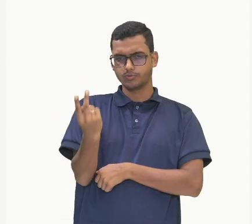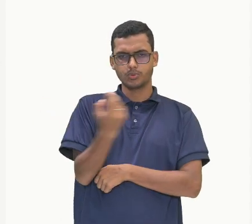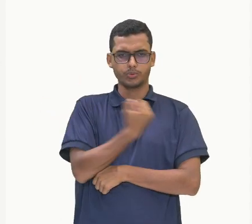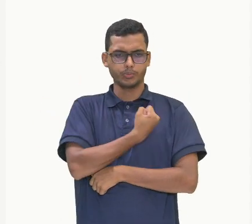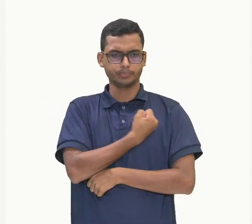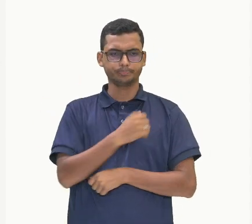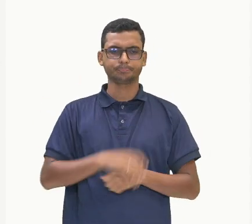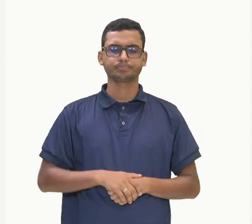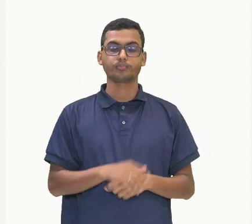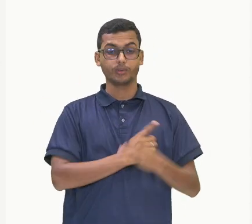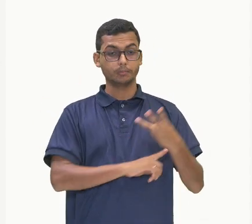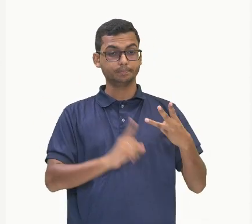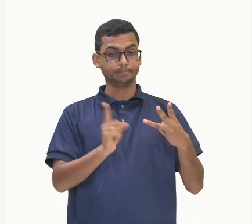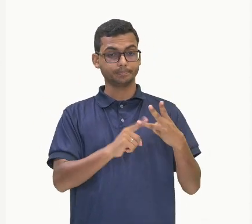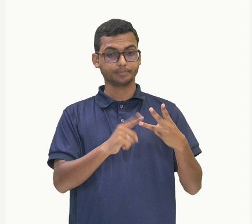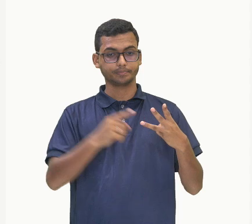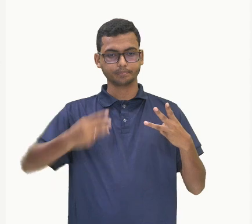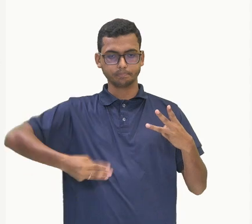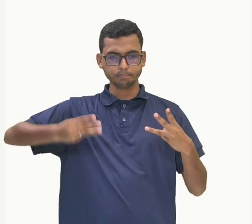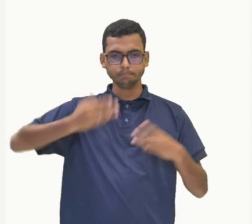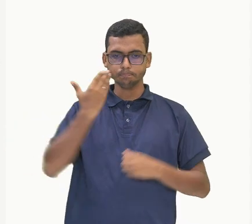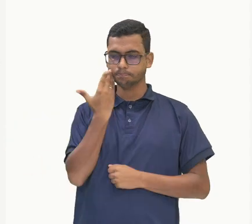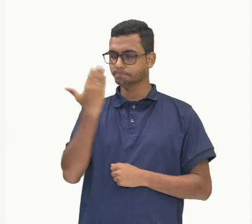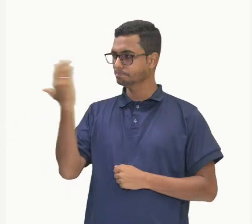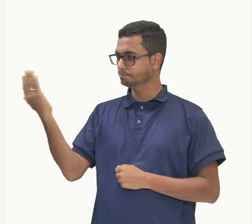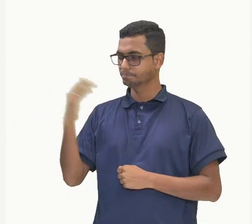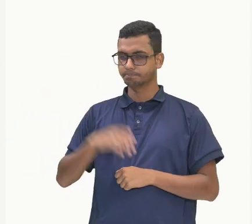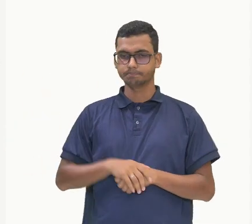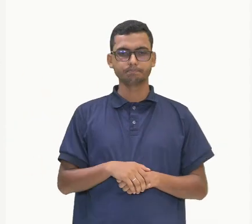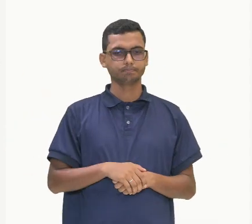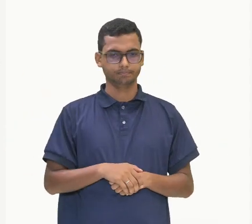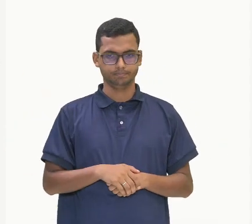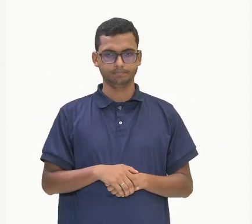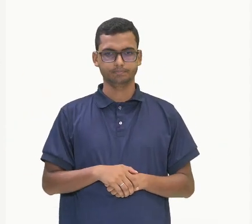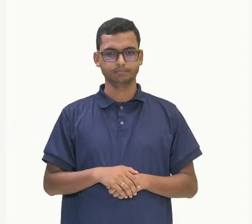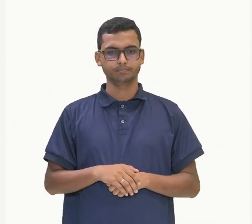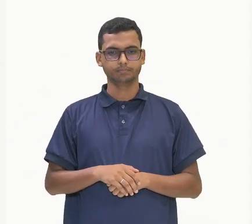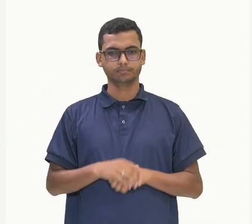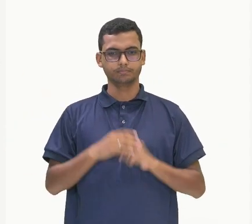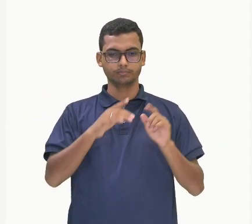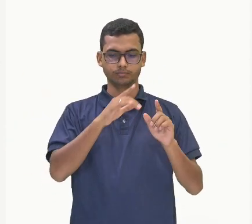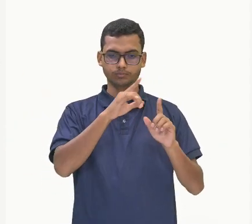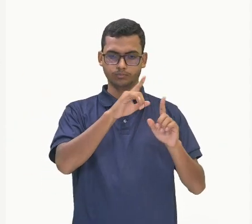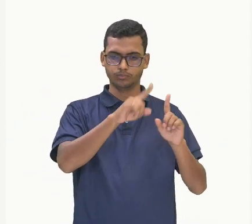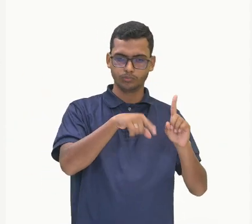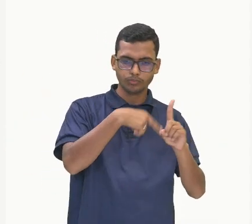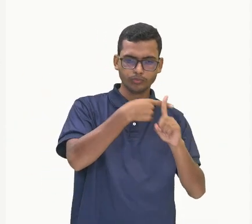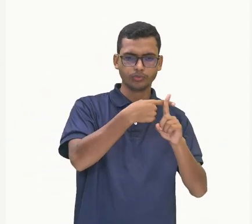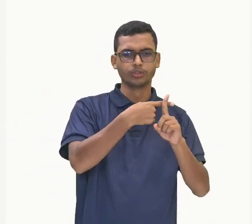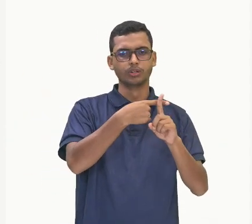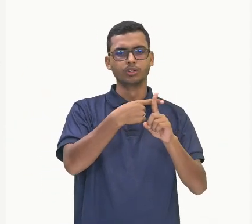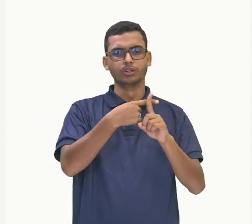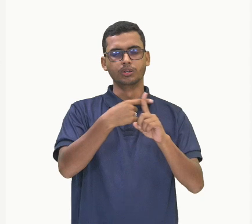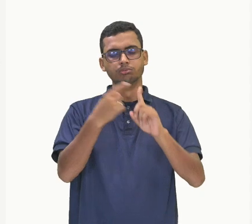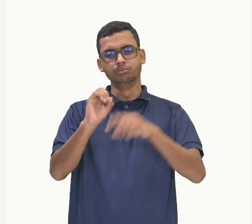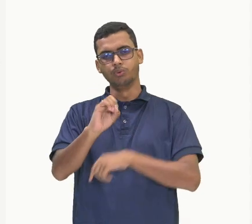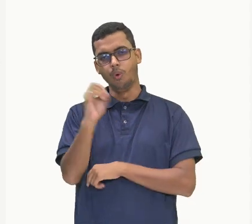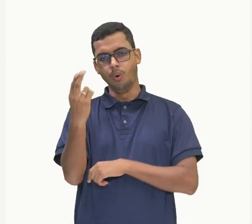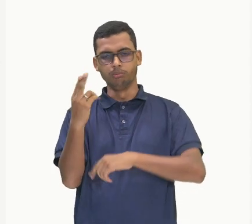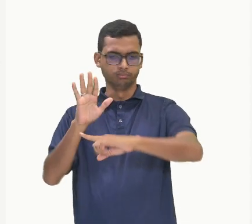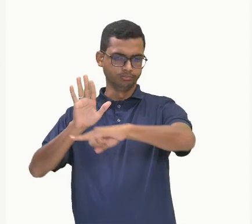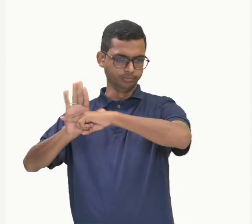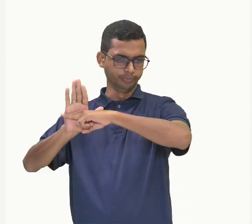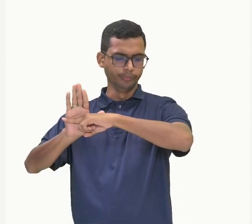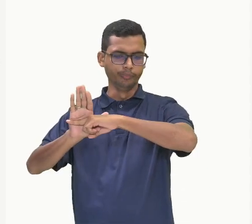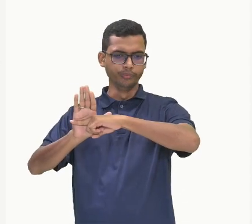numéricos. E o terceiro passo é proceder com a adição barra subtração, porque serve por 2,